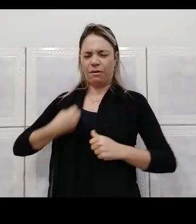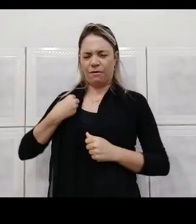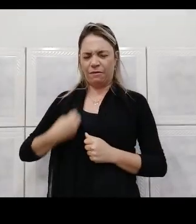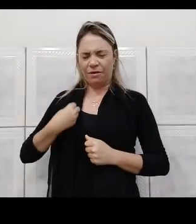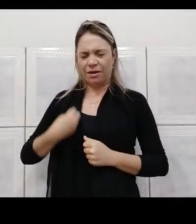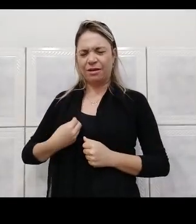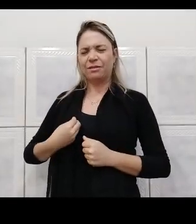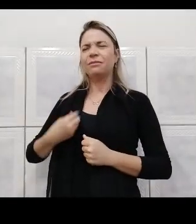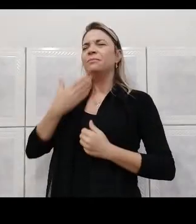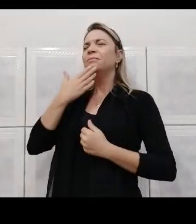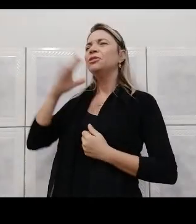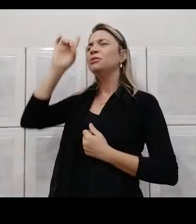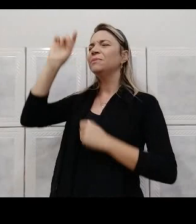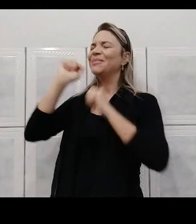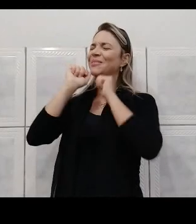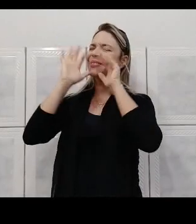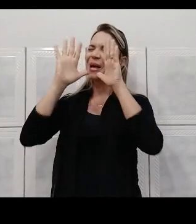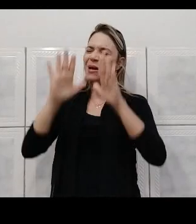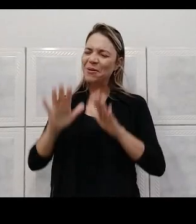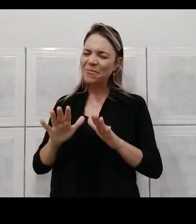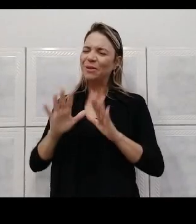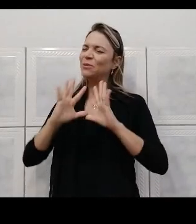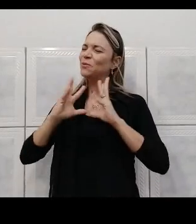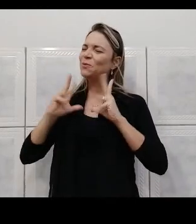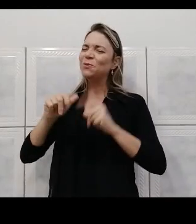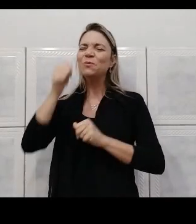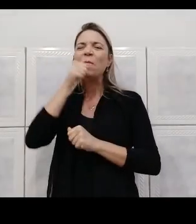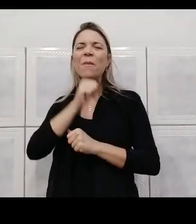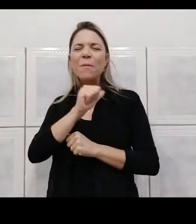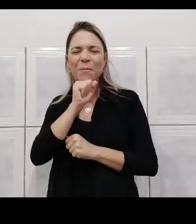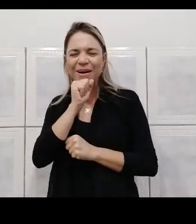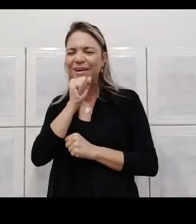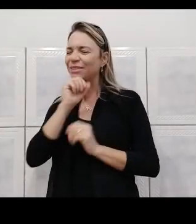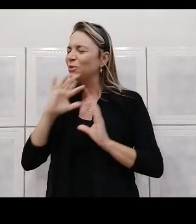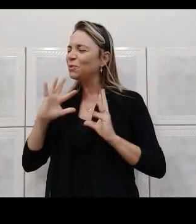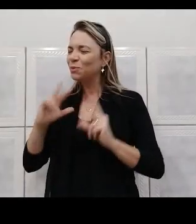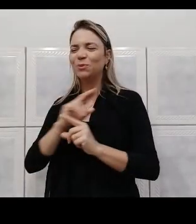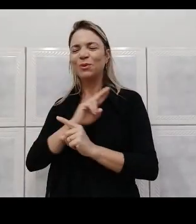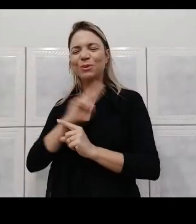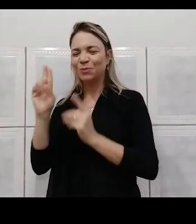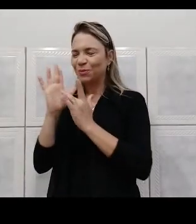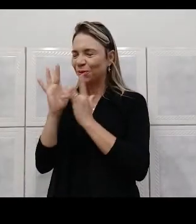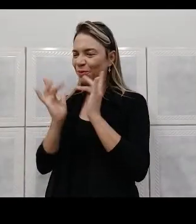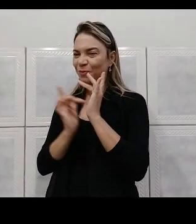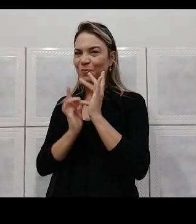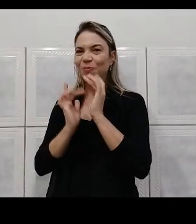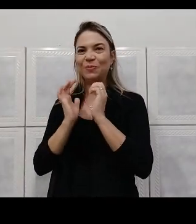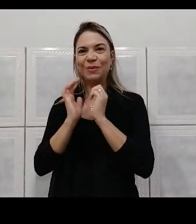tua bênção sobre cada mãe, em nome de Jesus. Amém.